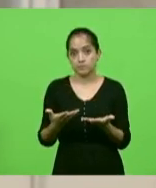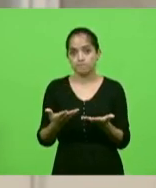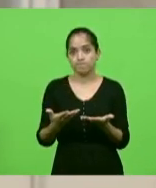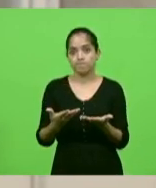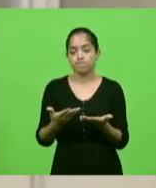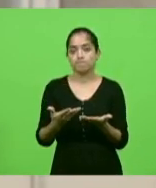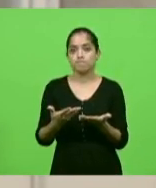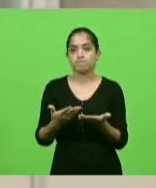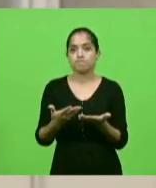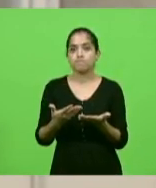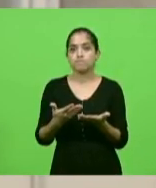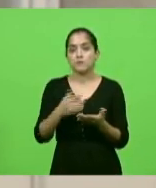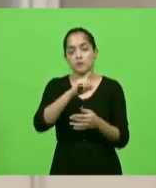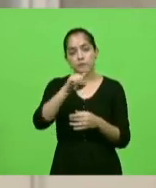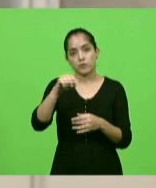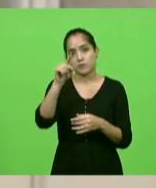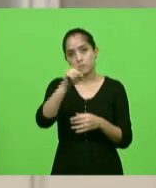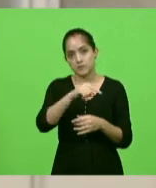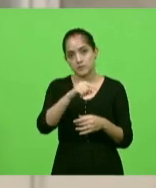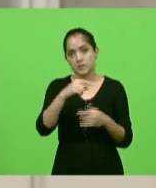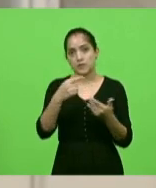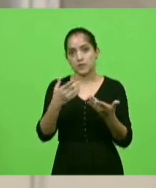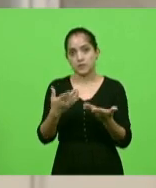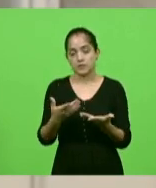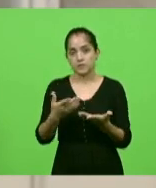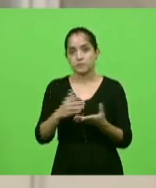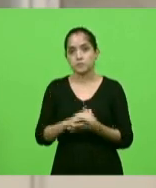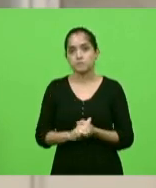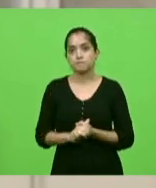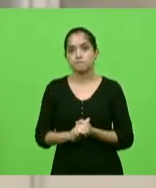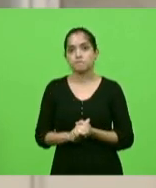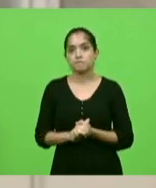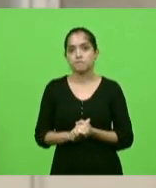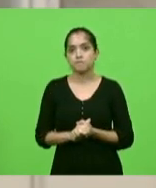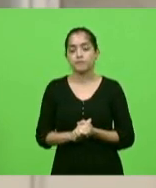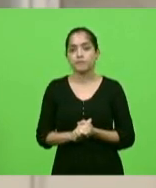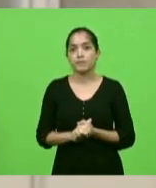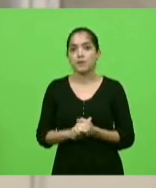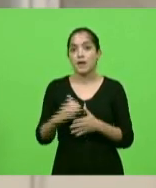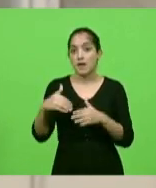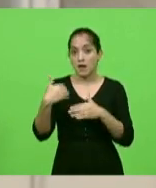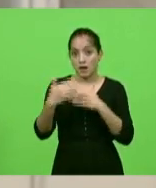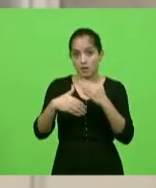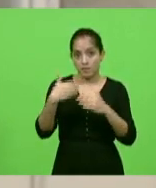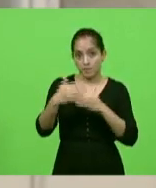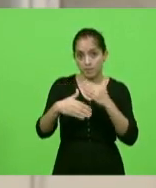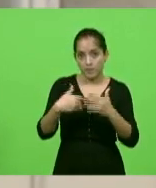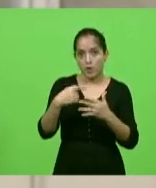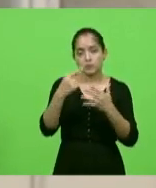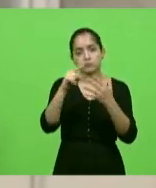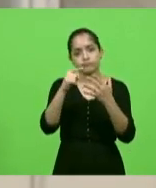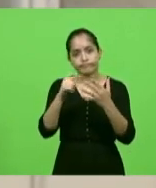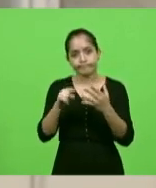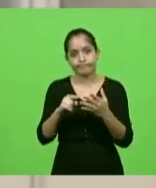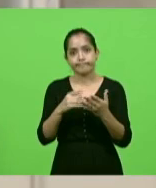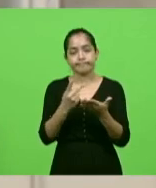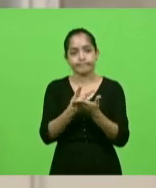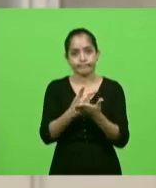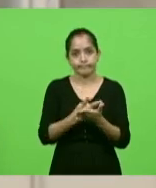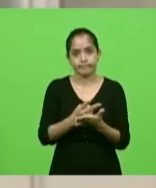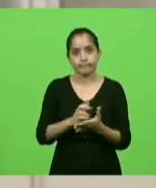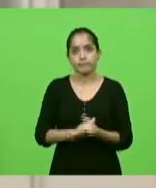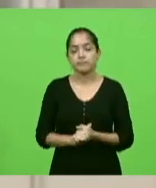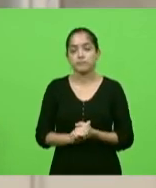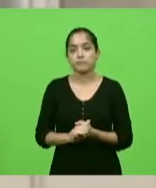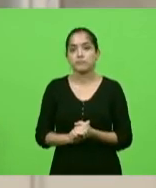ser rescindido por bilidade após essas peças constatações